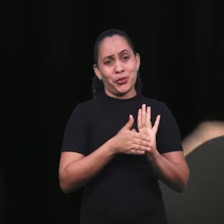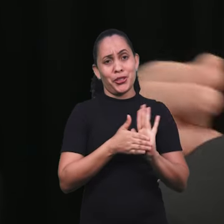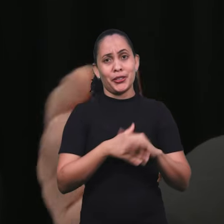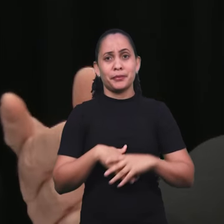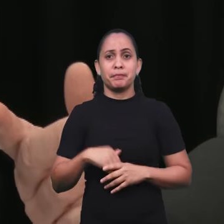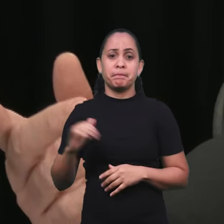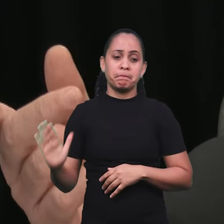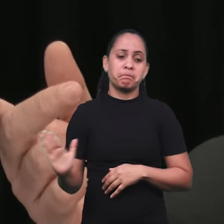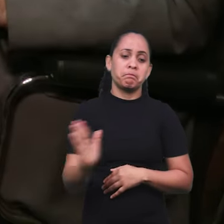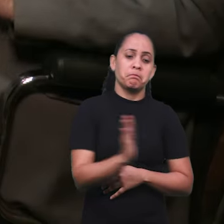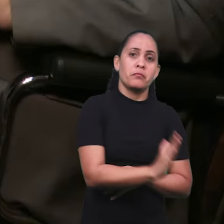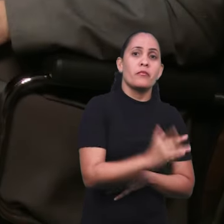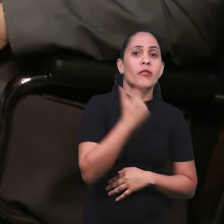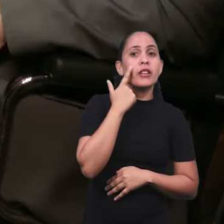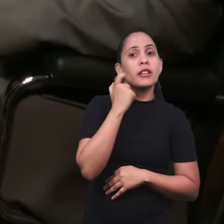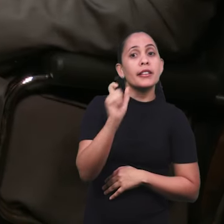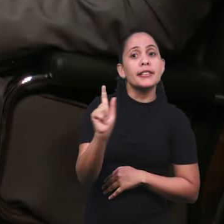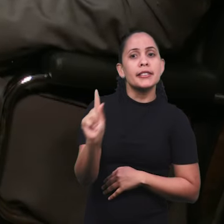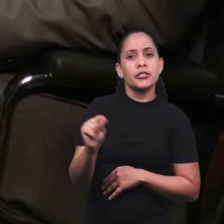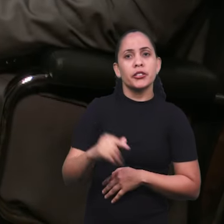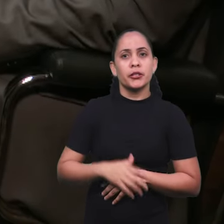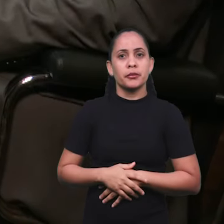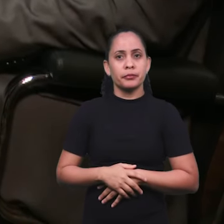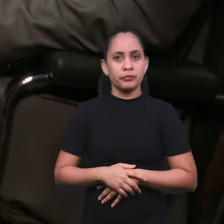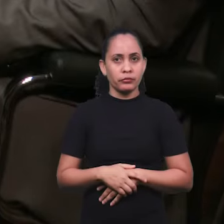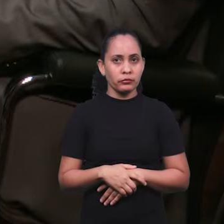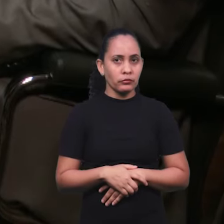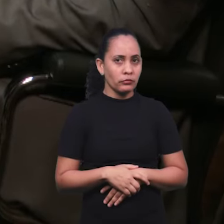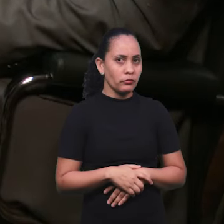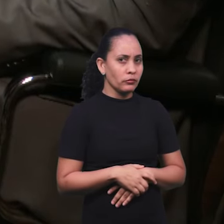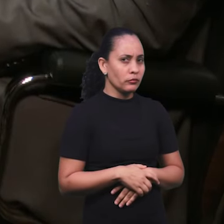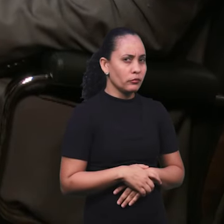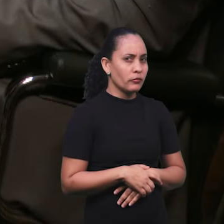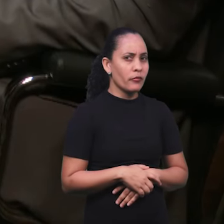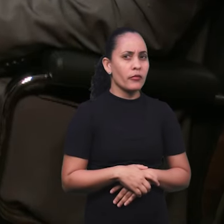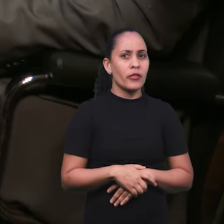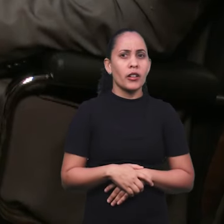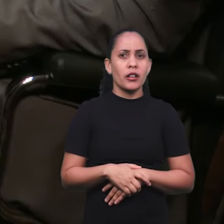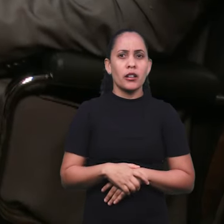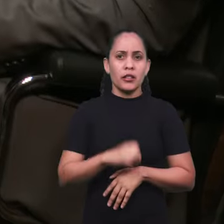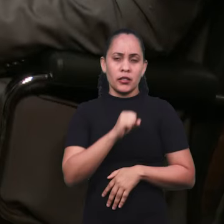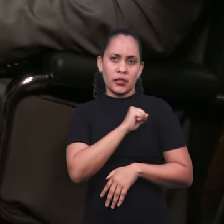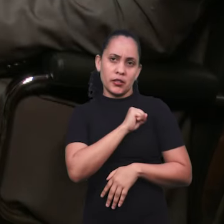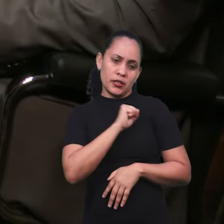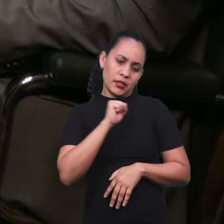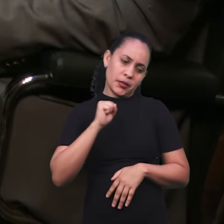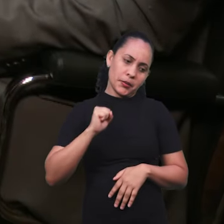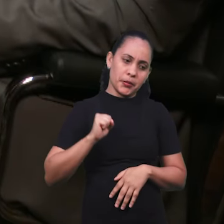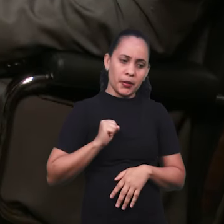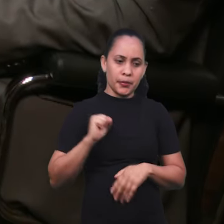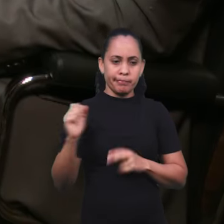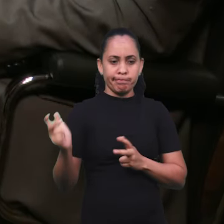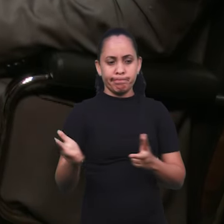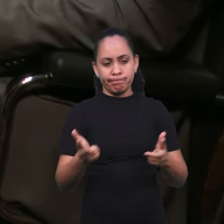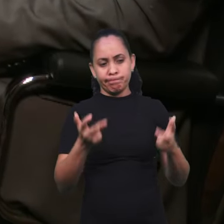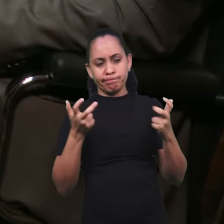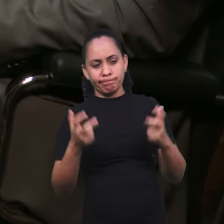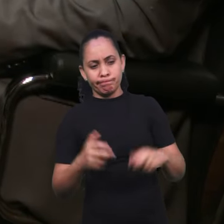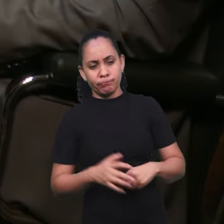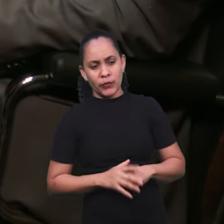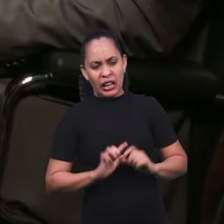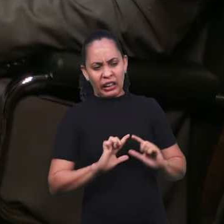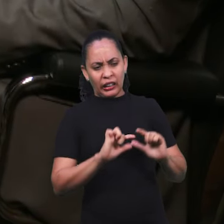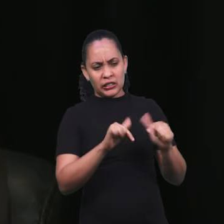Deus. E é interessante que, por certo, mesmo novo, o Samuel contemplou a situação dos filhos de